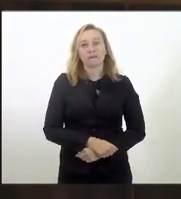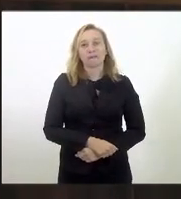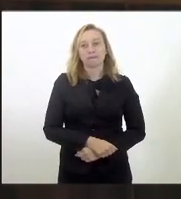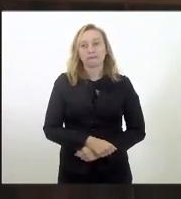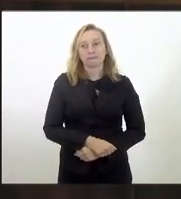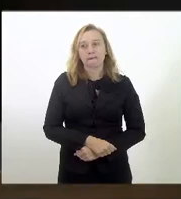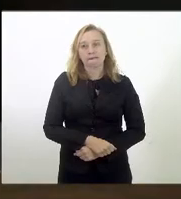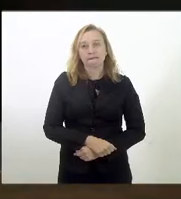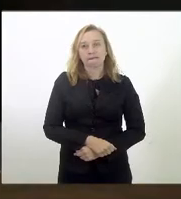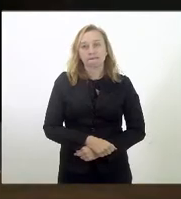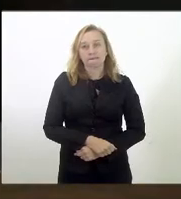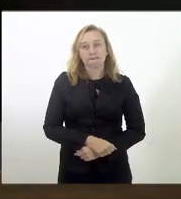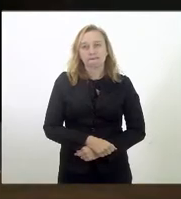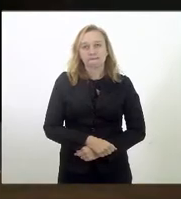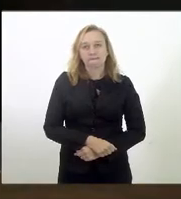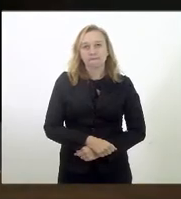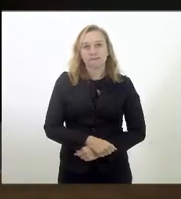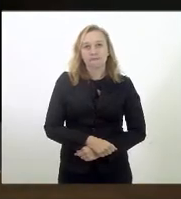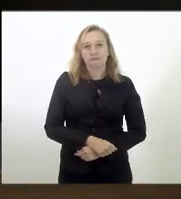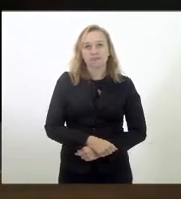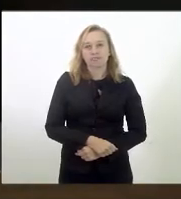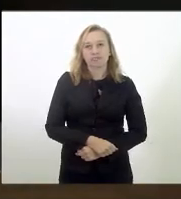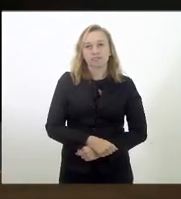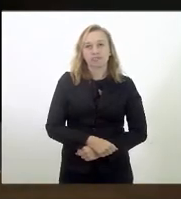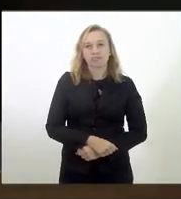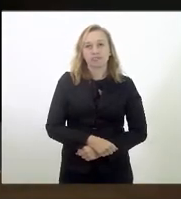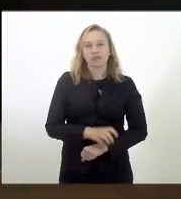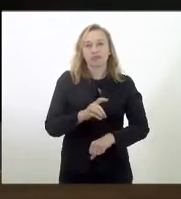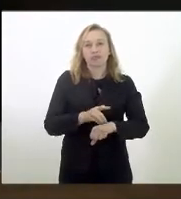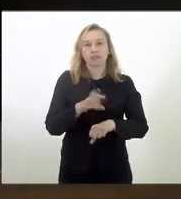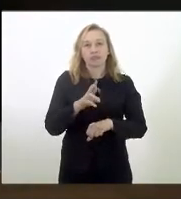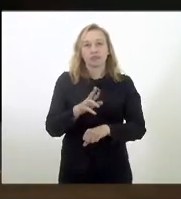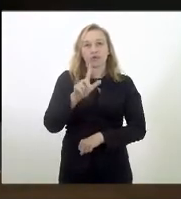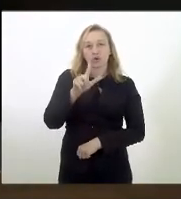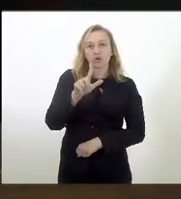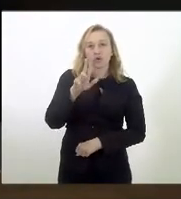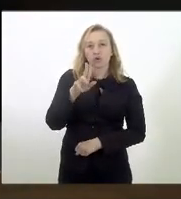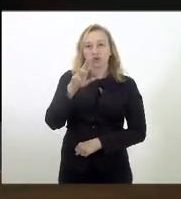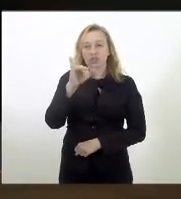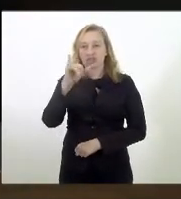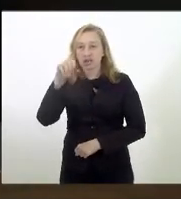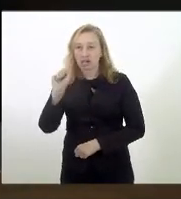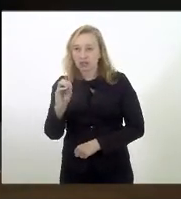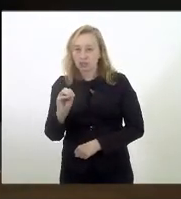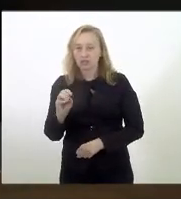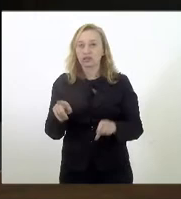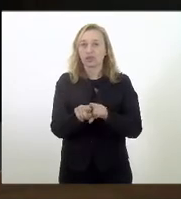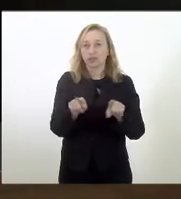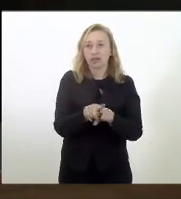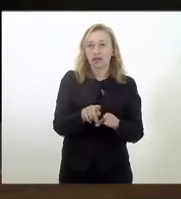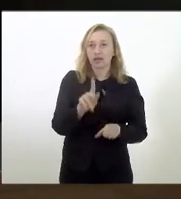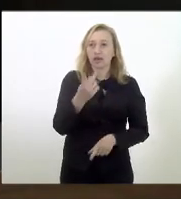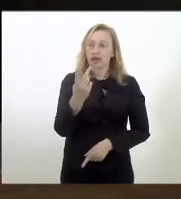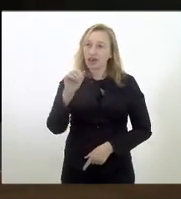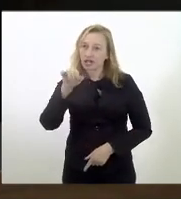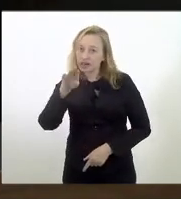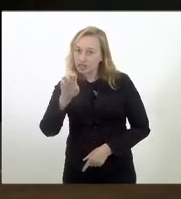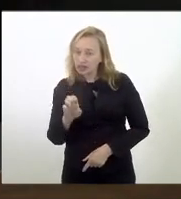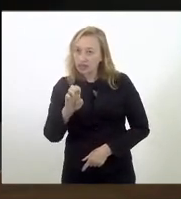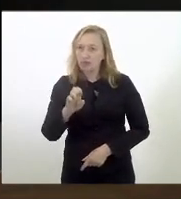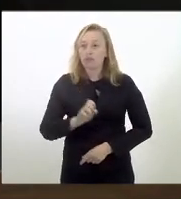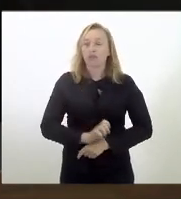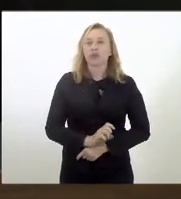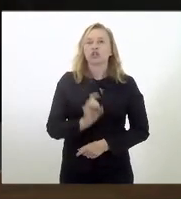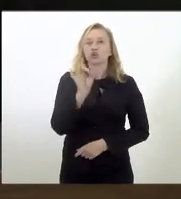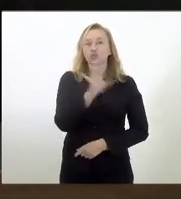Sempre. E aqui, doutor Luciano, doutor Henrique, a gente,